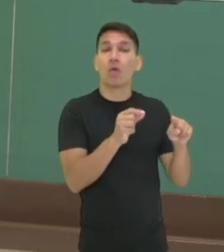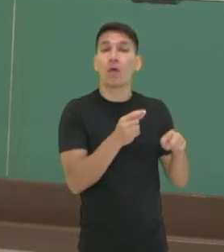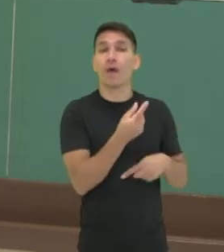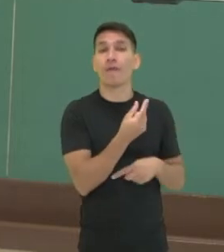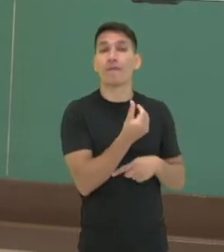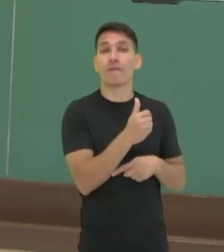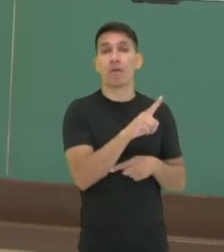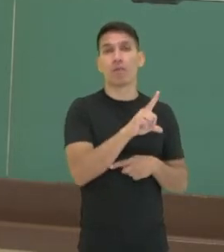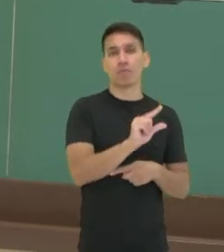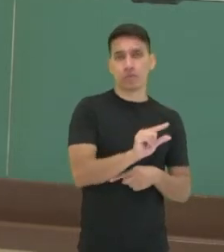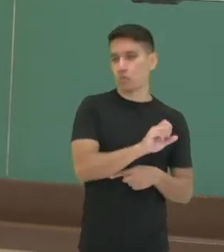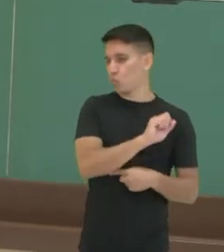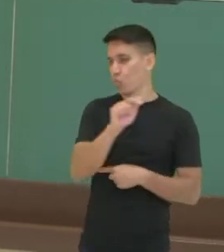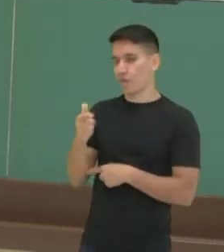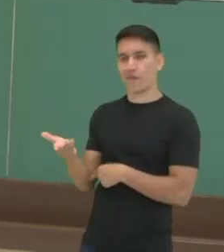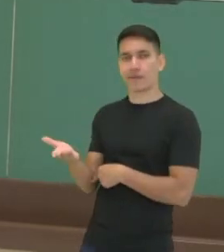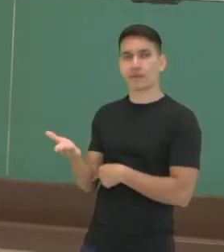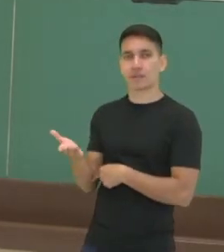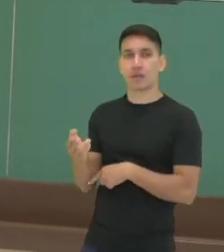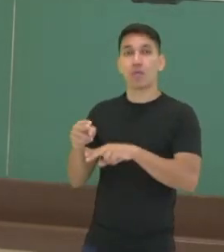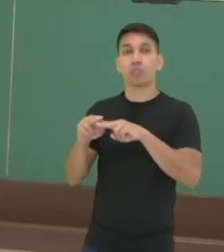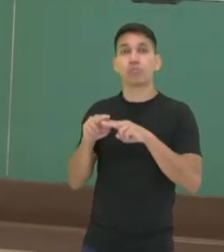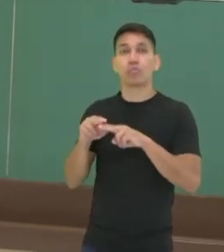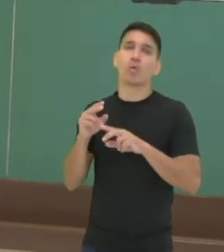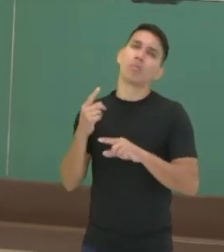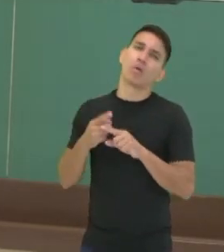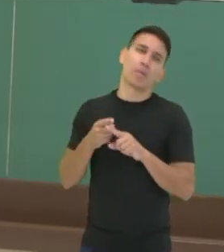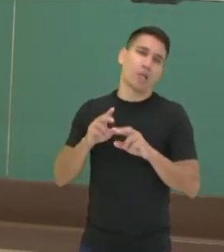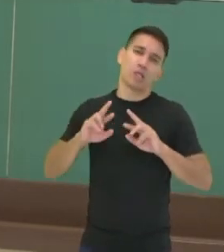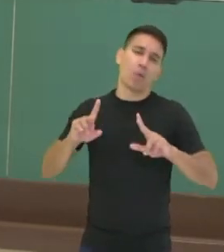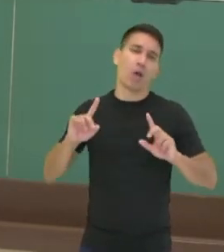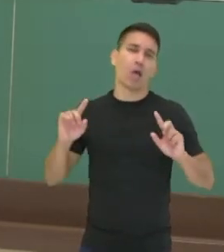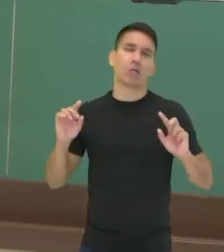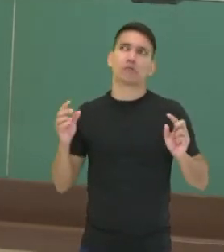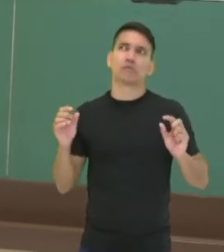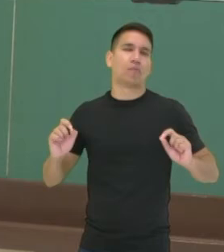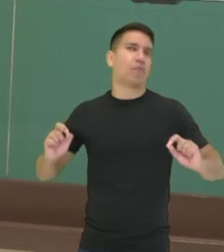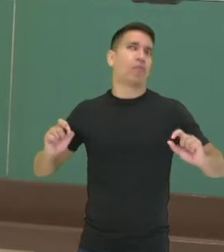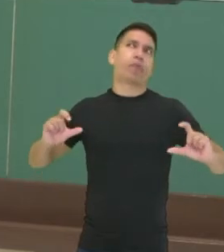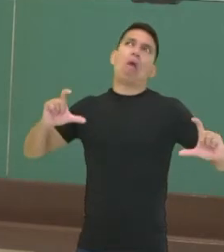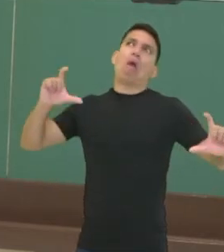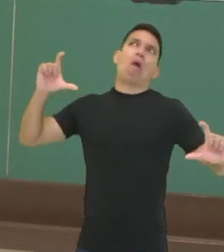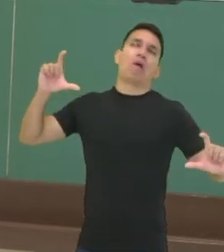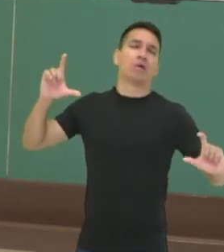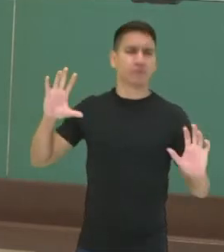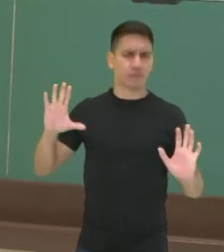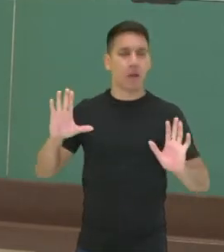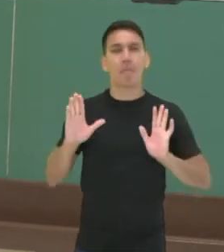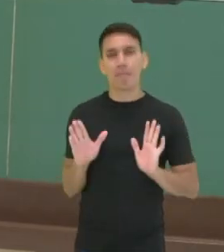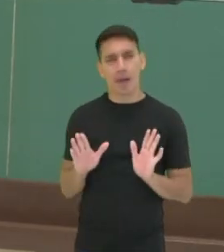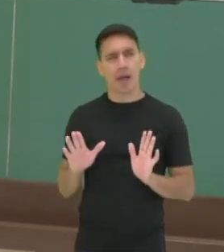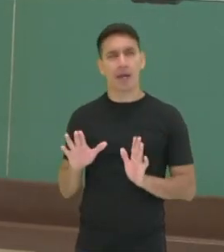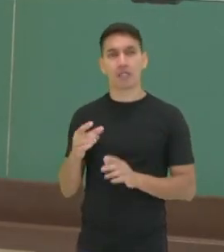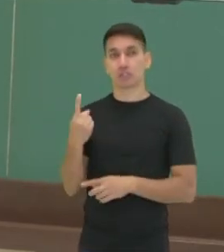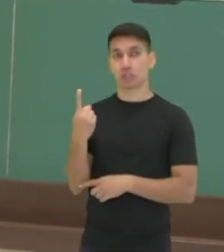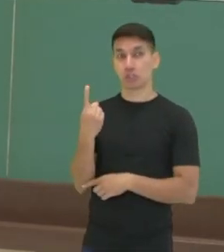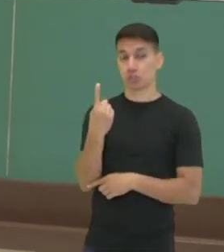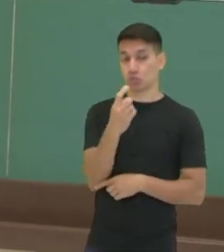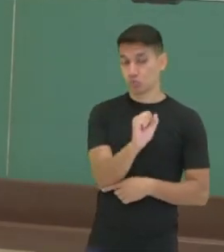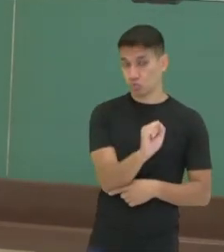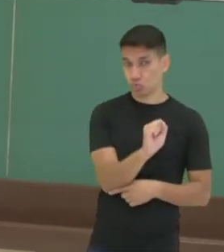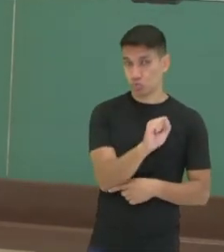que analisar, né? Então, o preço, apesar que não é tanta diferença, mas é, né? Então, R$18,20 é menor ali do